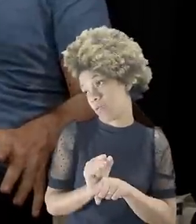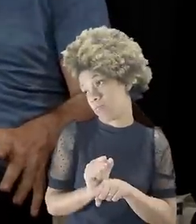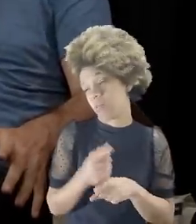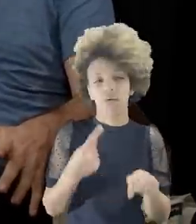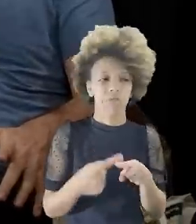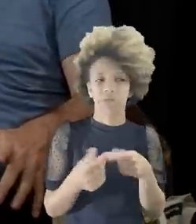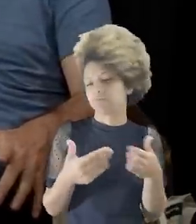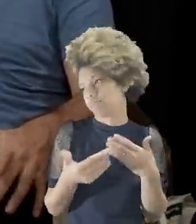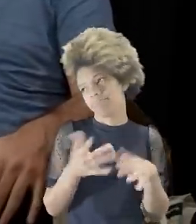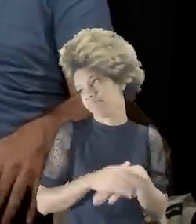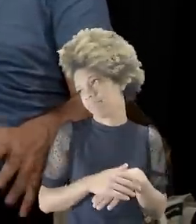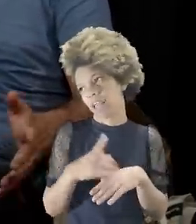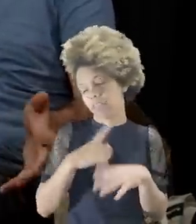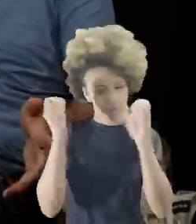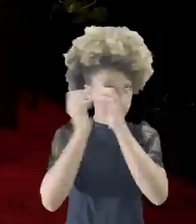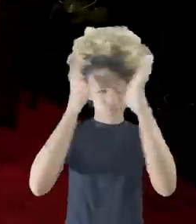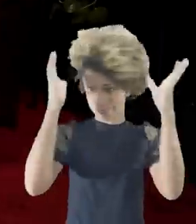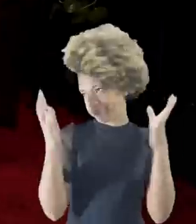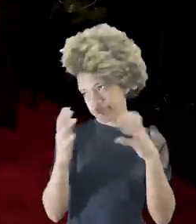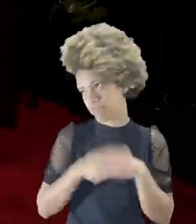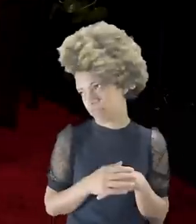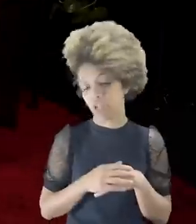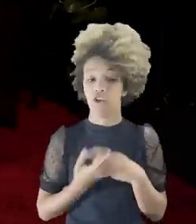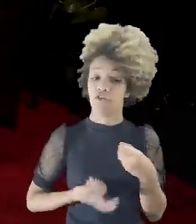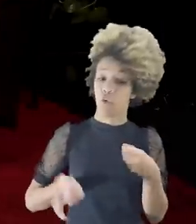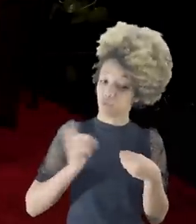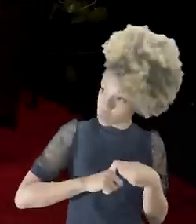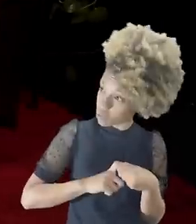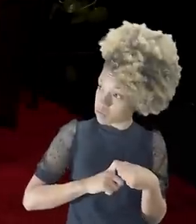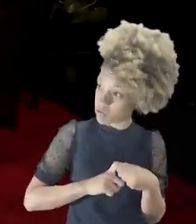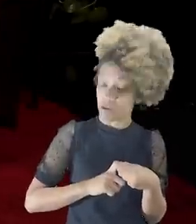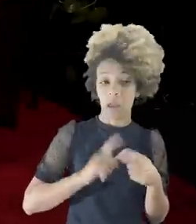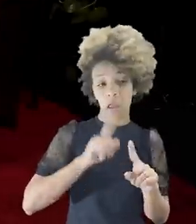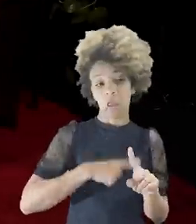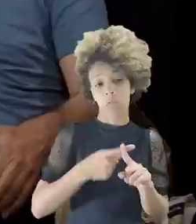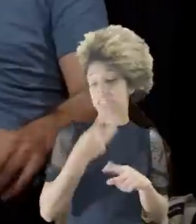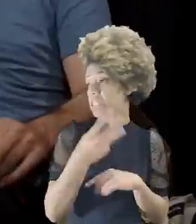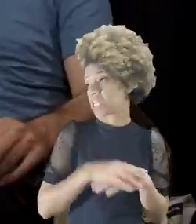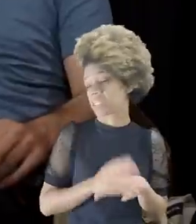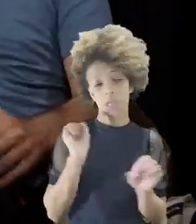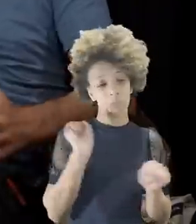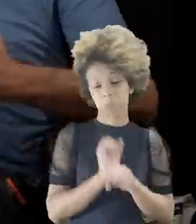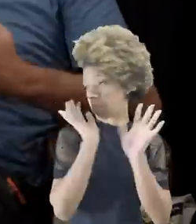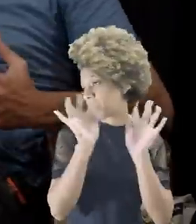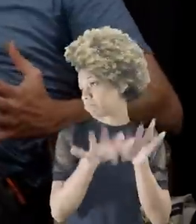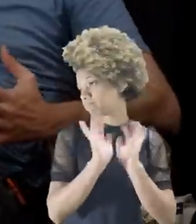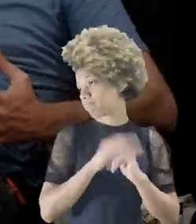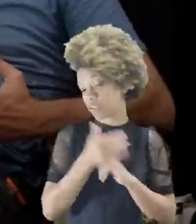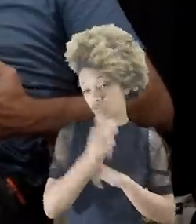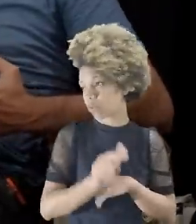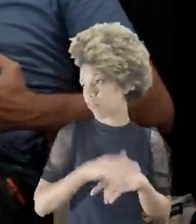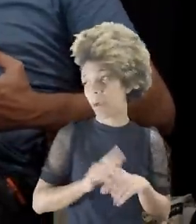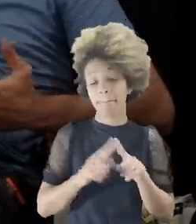porque sei lá entrou deu um burnal esperado voltou ganhou mais três parou de novo né e